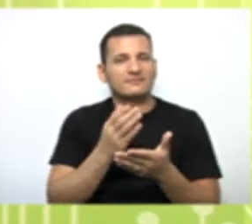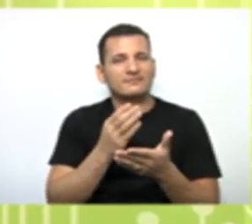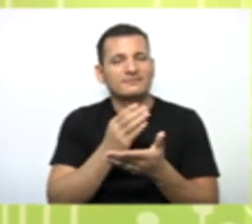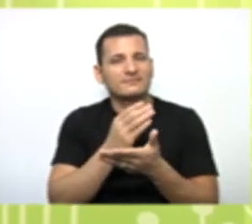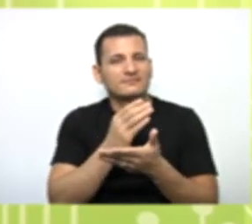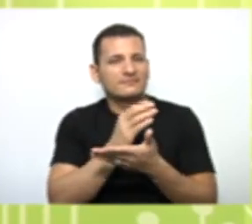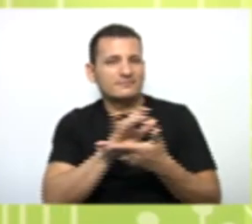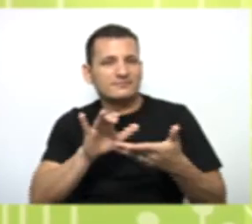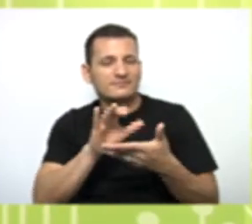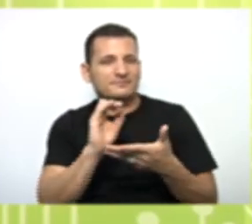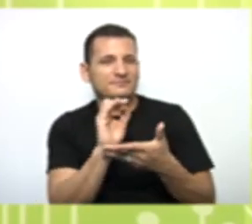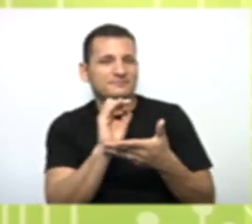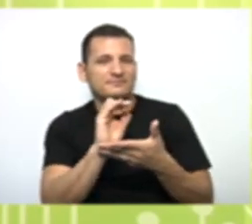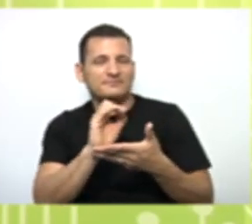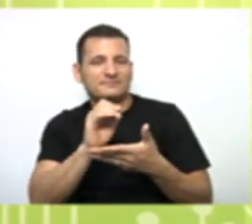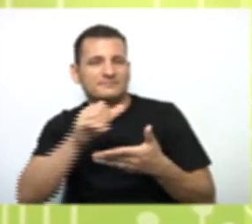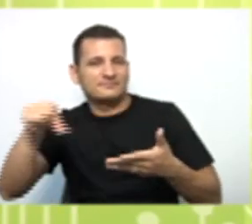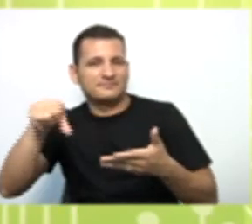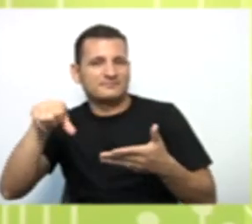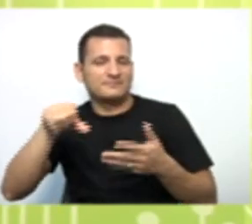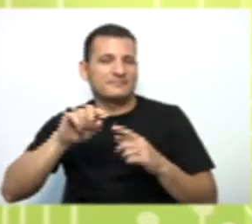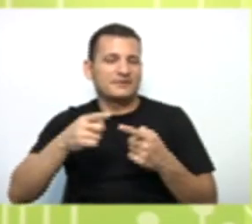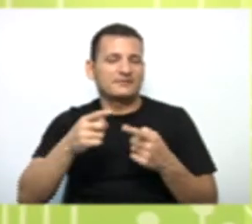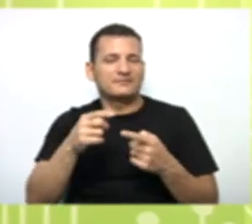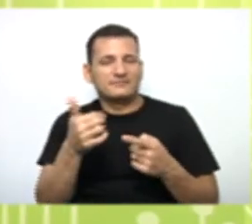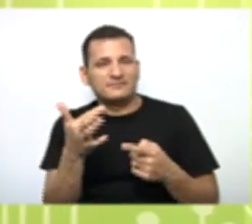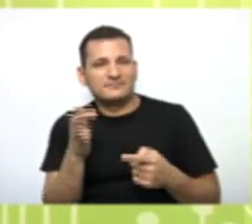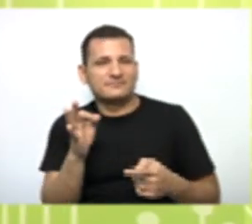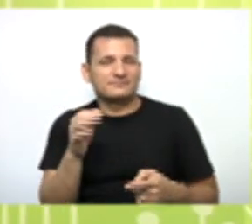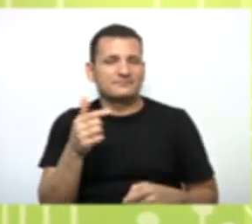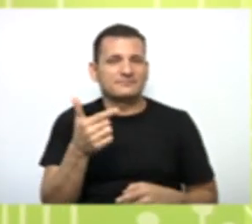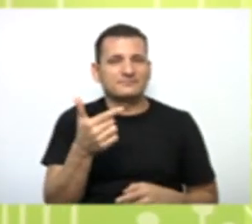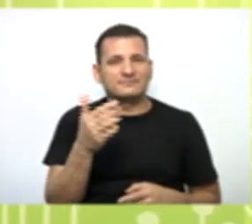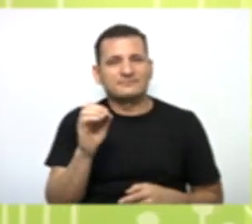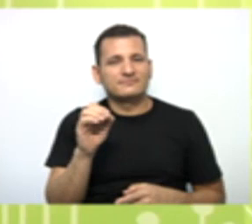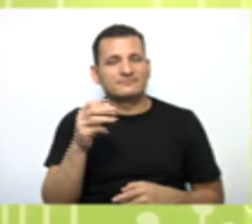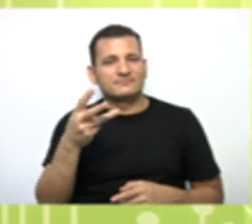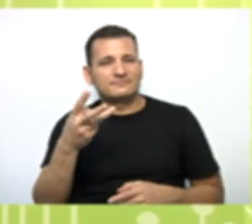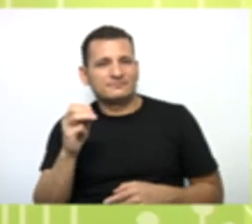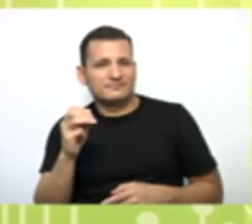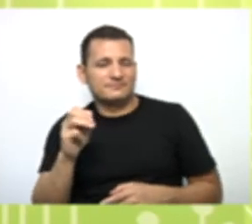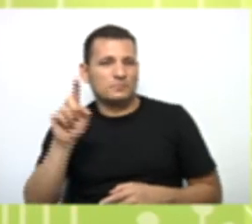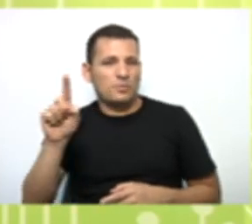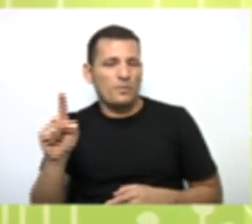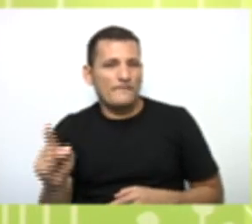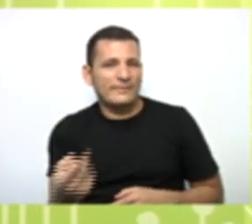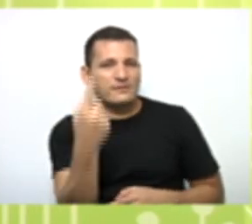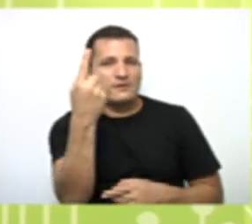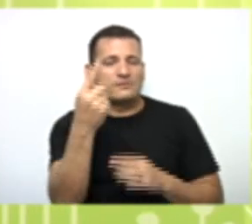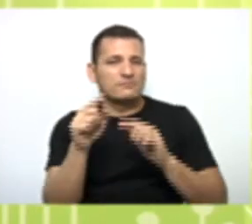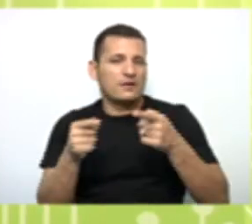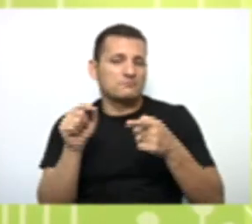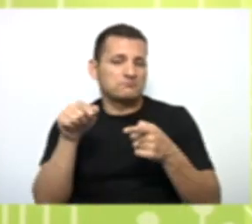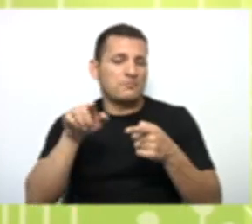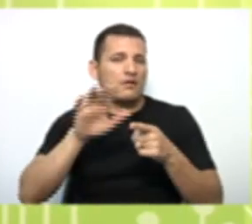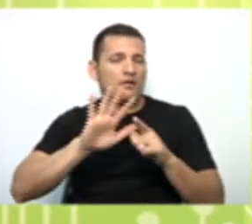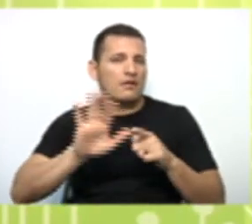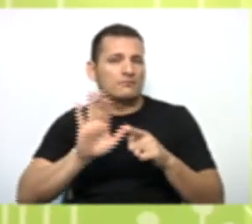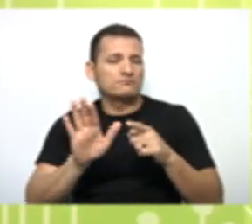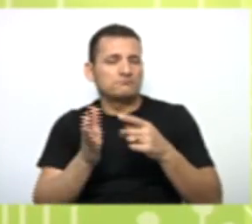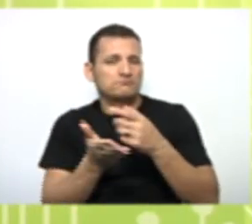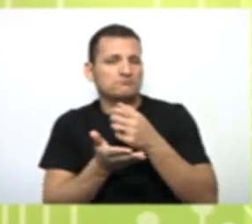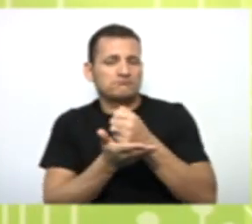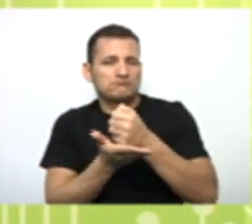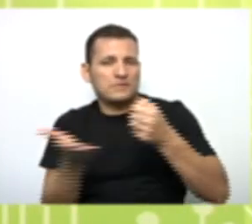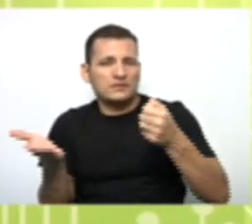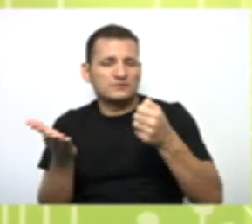Né? Ah, mas a gente escrevia 10, 20, 30, 1 milhão. É, mas são caracteres de 0 a 9 numa base decimal. Né? 1 milhão nada